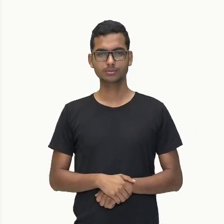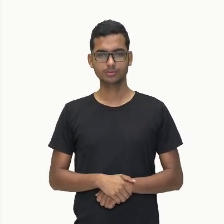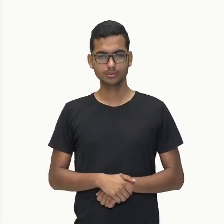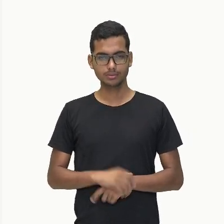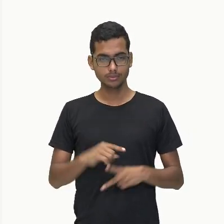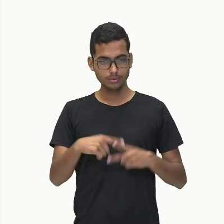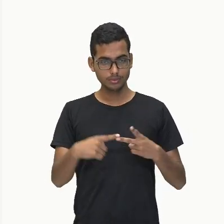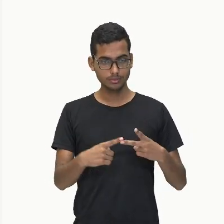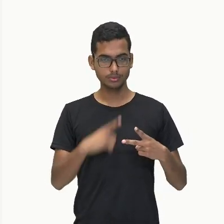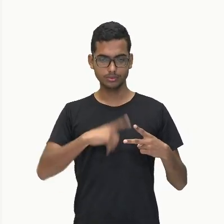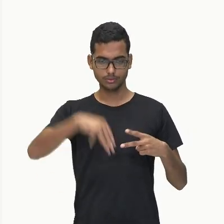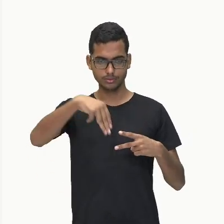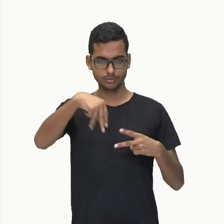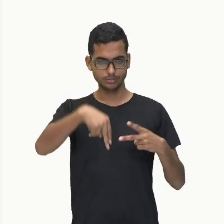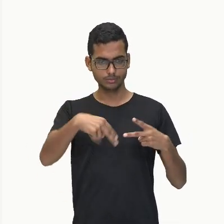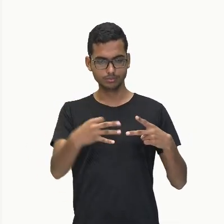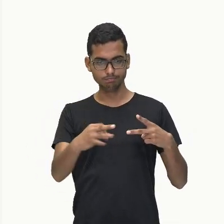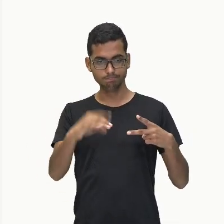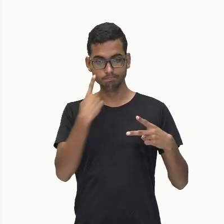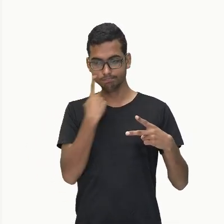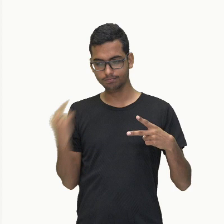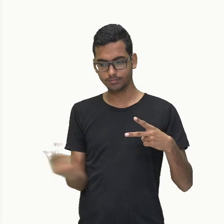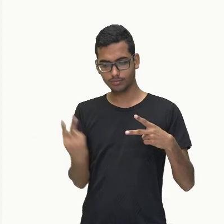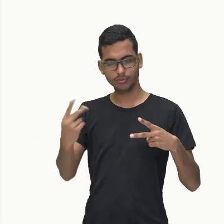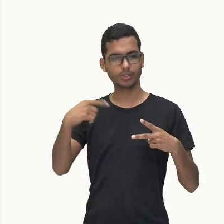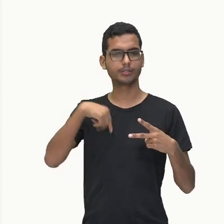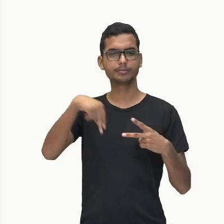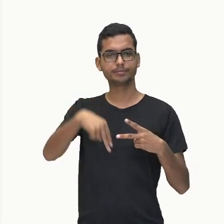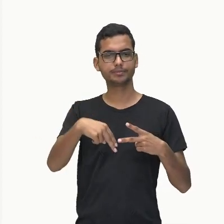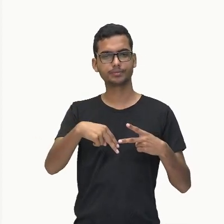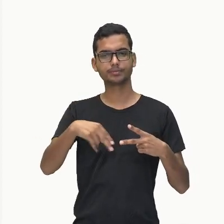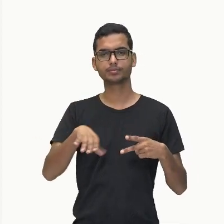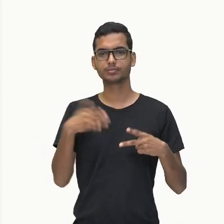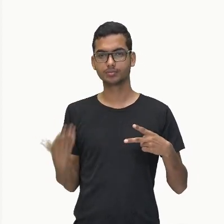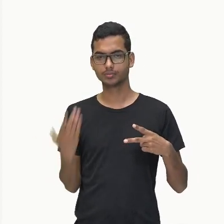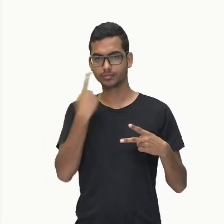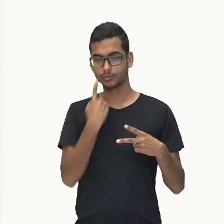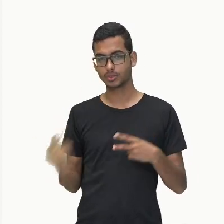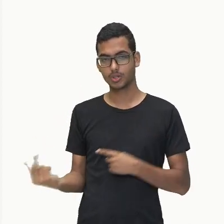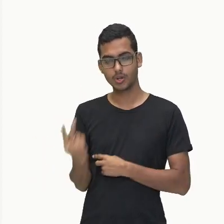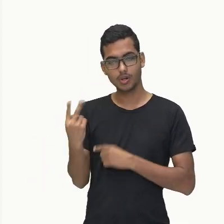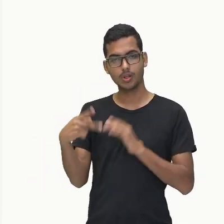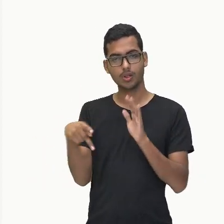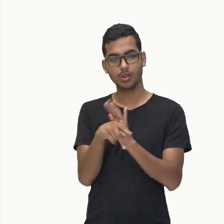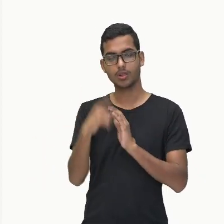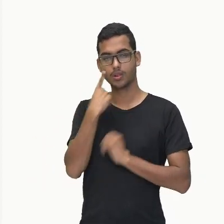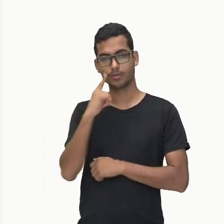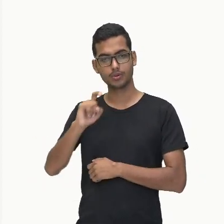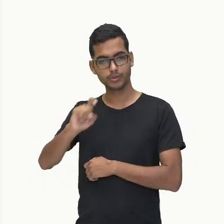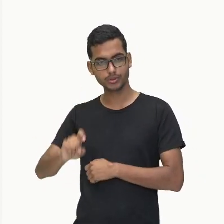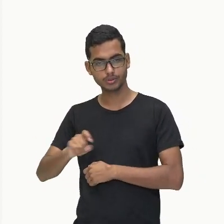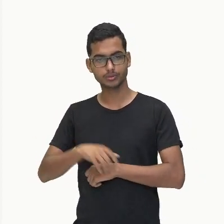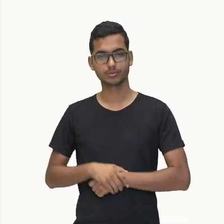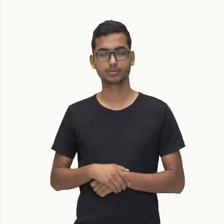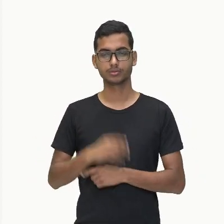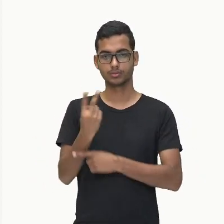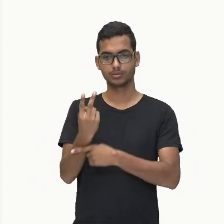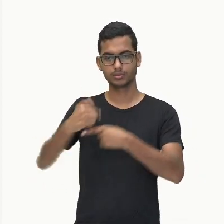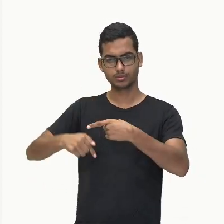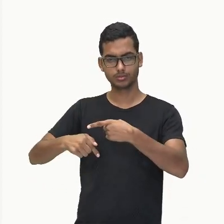Então, o valor de m é esse valor que está acompanhando o x, ou seja, 2